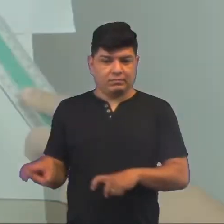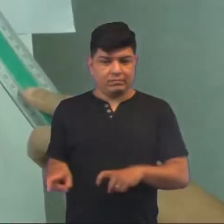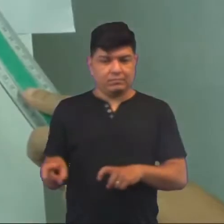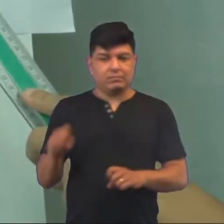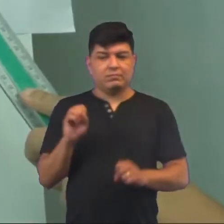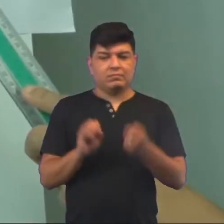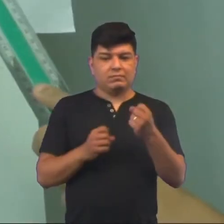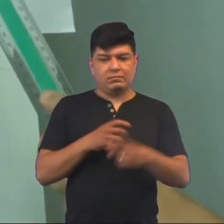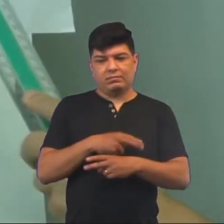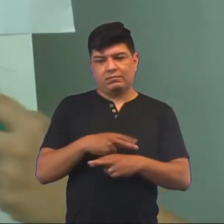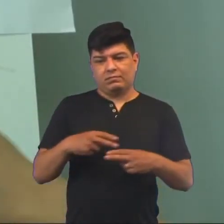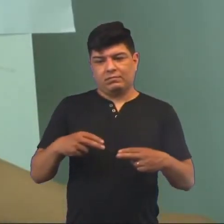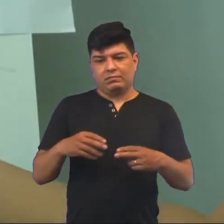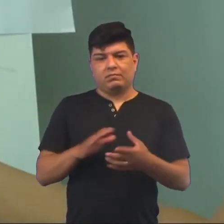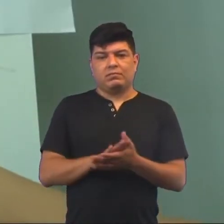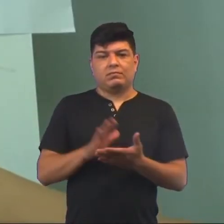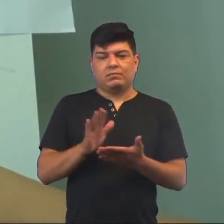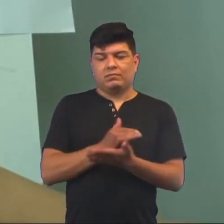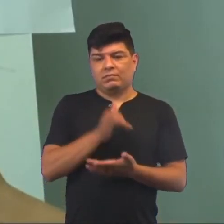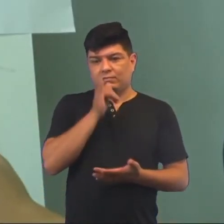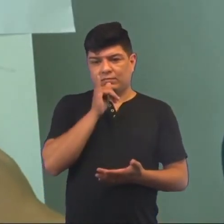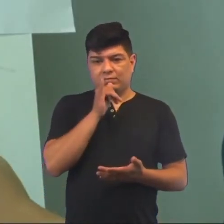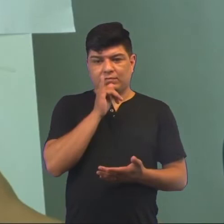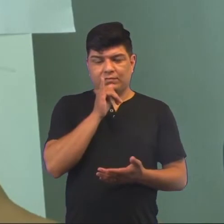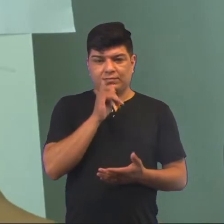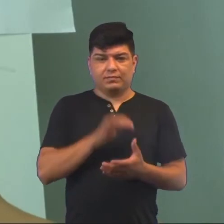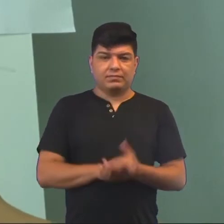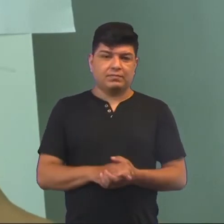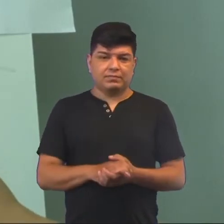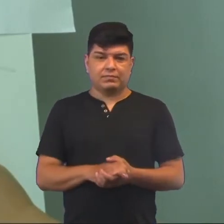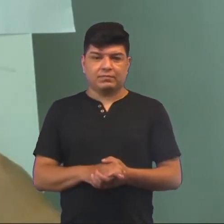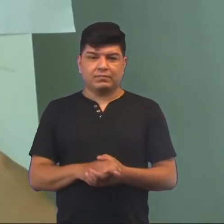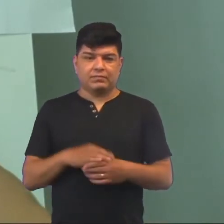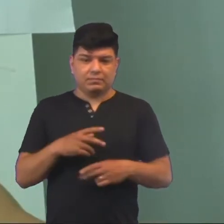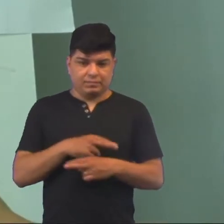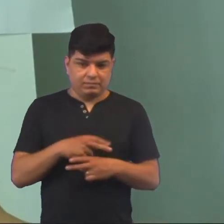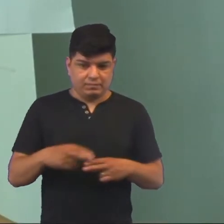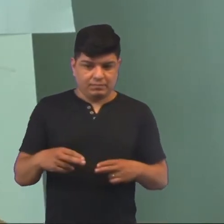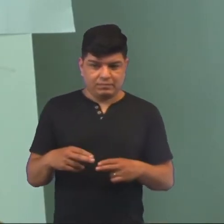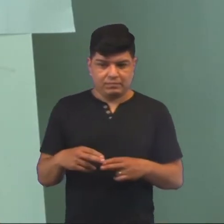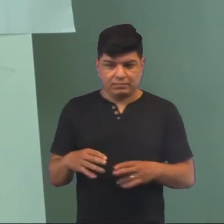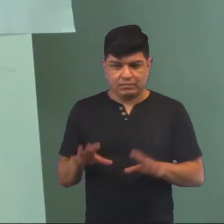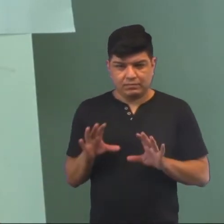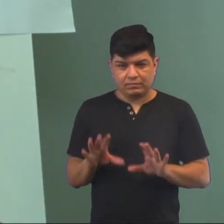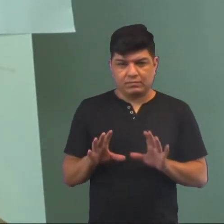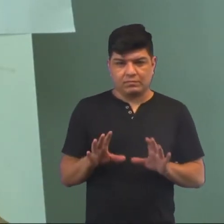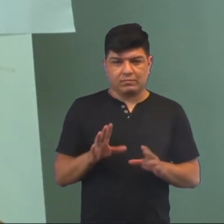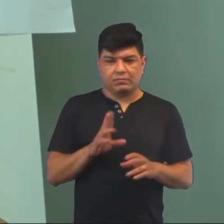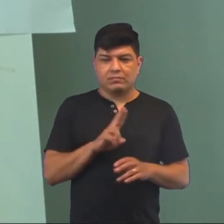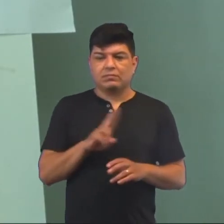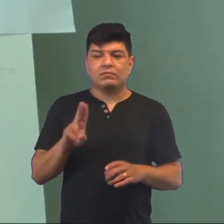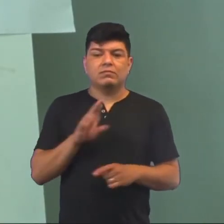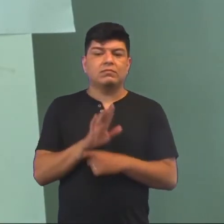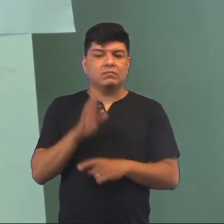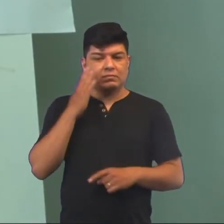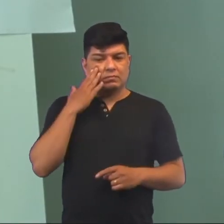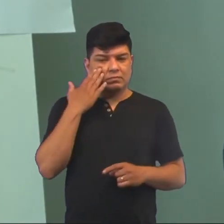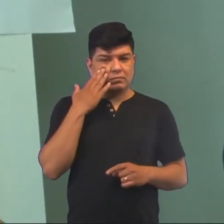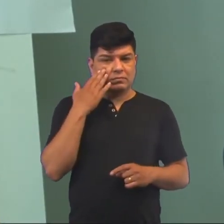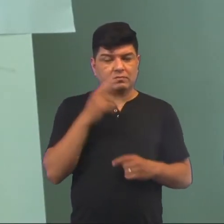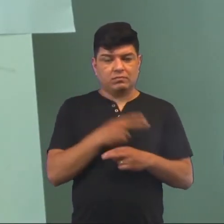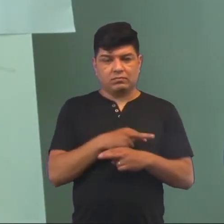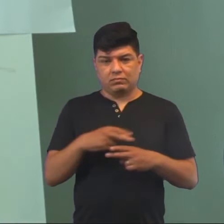produtos industrializados. Veja alguns exemplos. Quando eu falo produtos industrializados, o nome já me ajuda a entender que